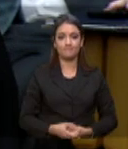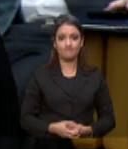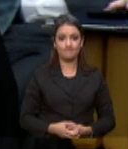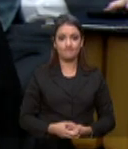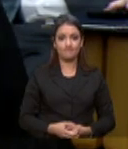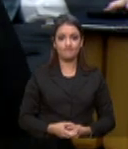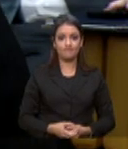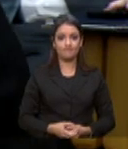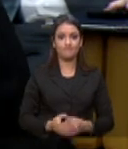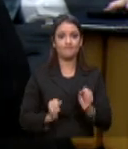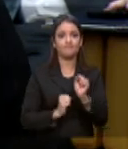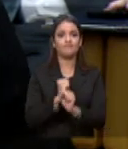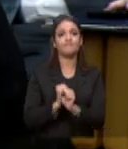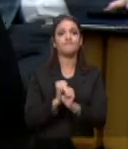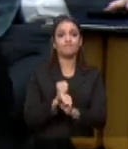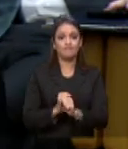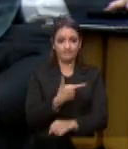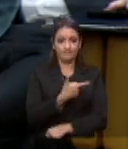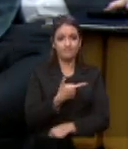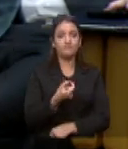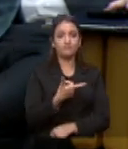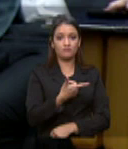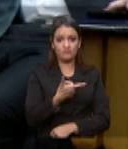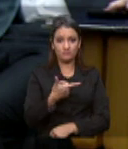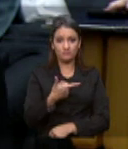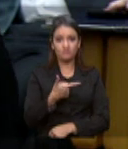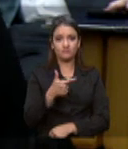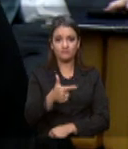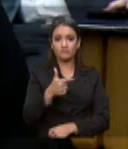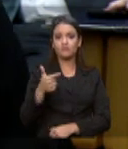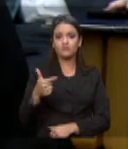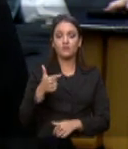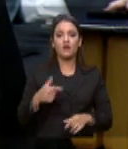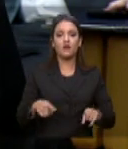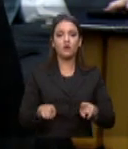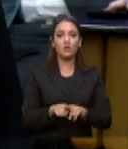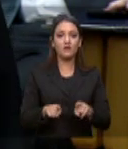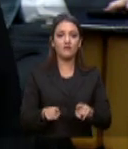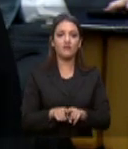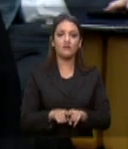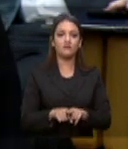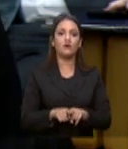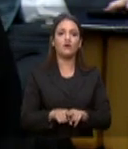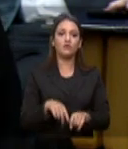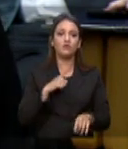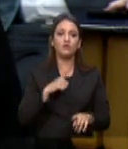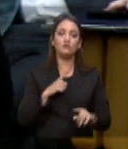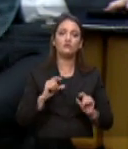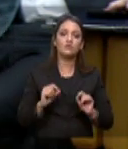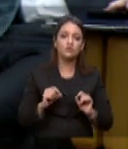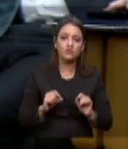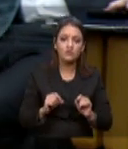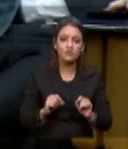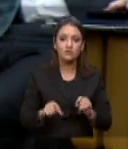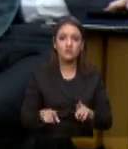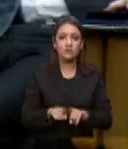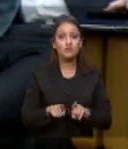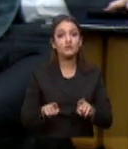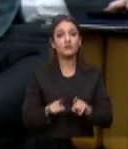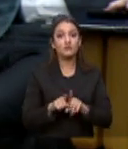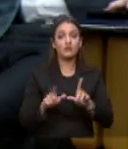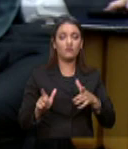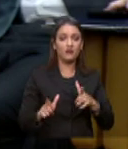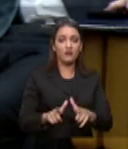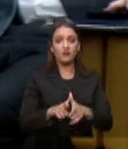Os dados de 2022 também não se evidenciam em nada promissores. Janeiro e fevereiro tiveram os